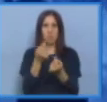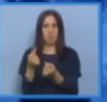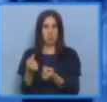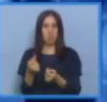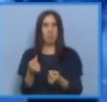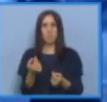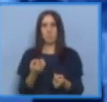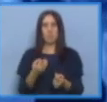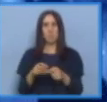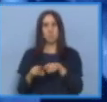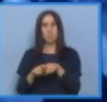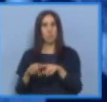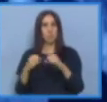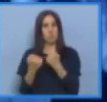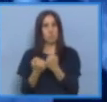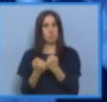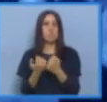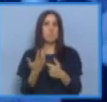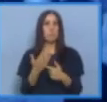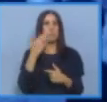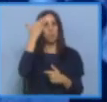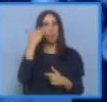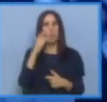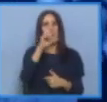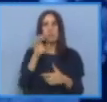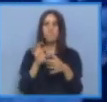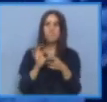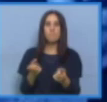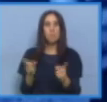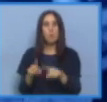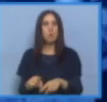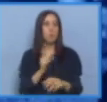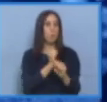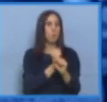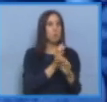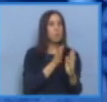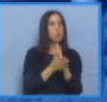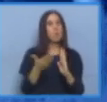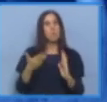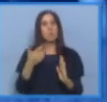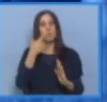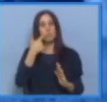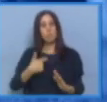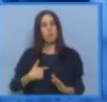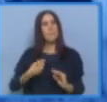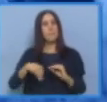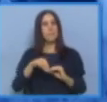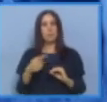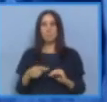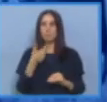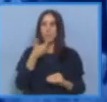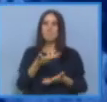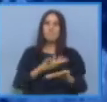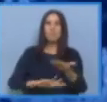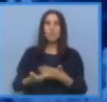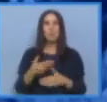nível político e social, como é a reunificação das Coreias, ou a questão laboral, ou a questão dos direitos humanos, mas também a nível de troca de experiências